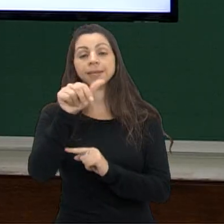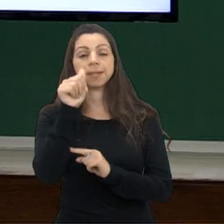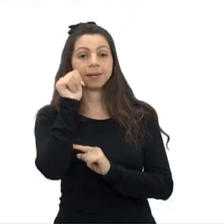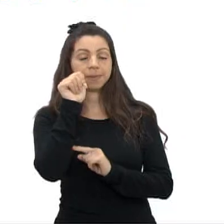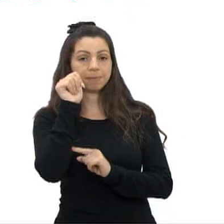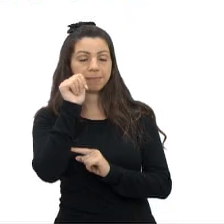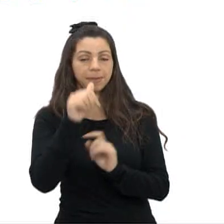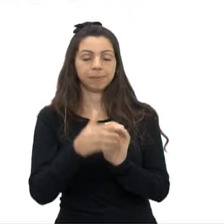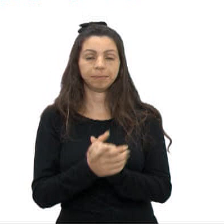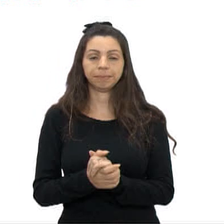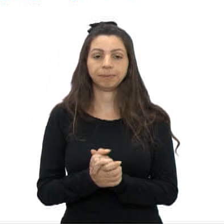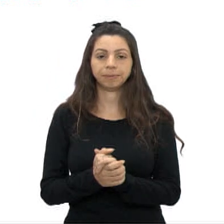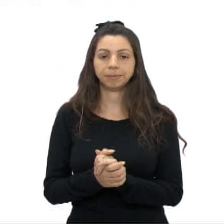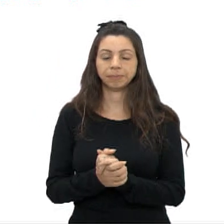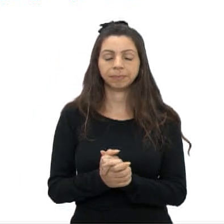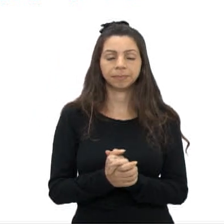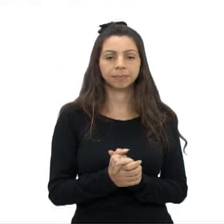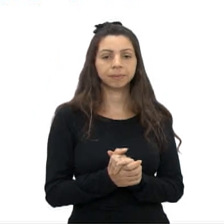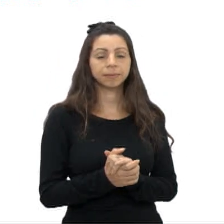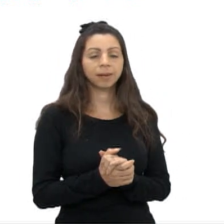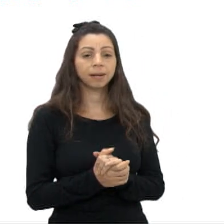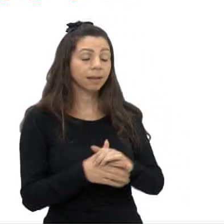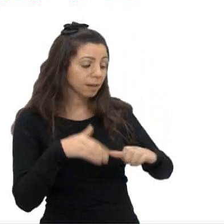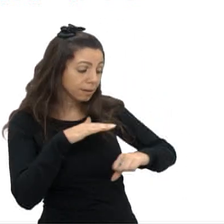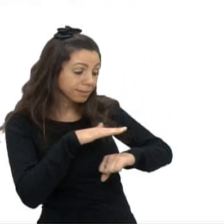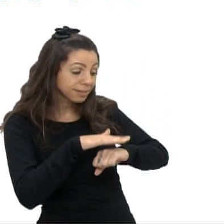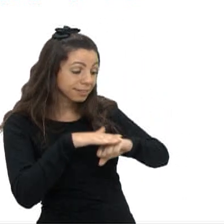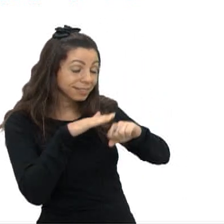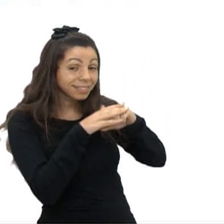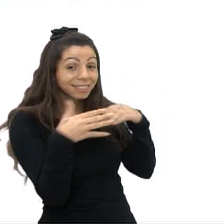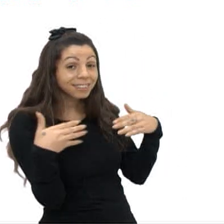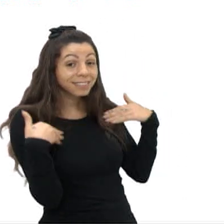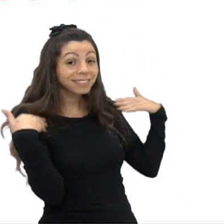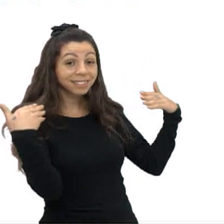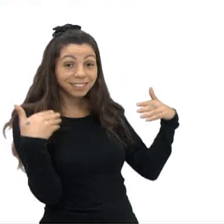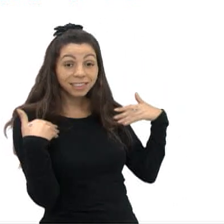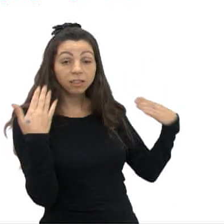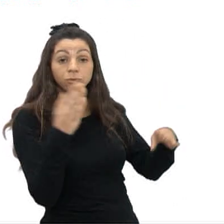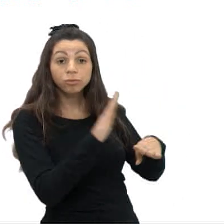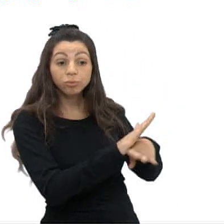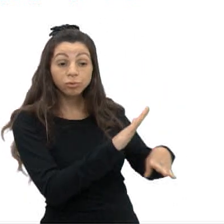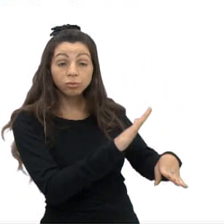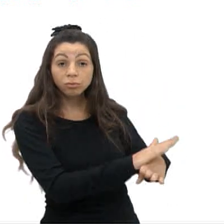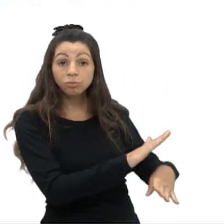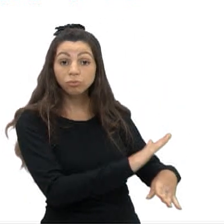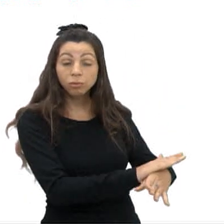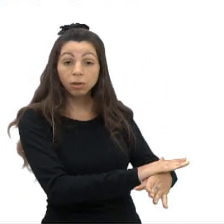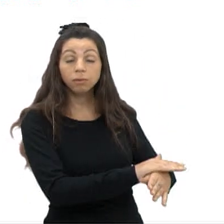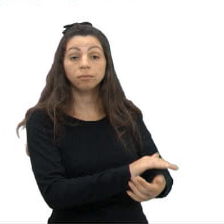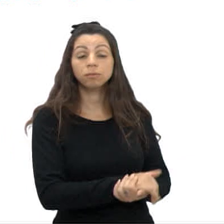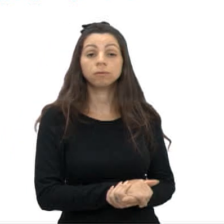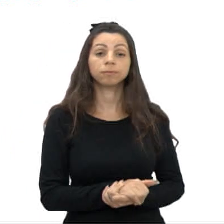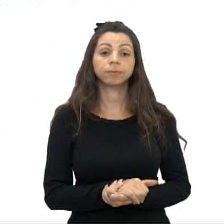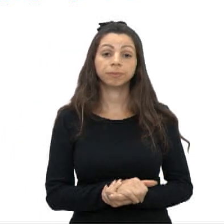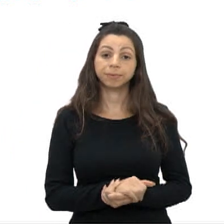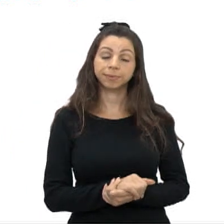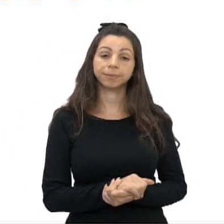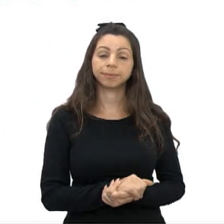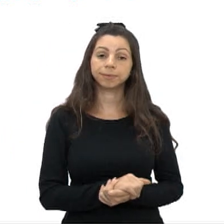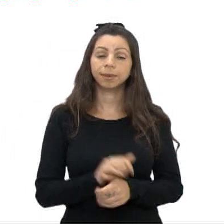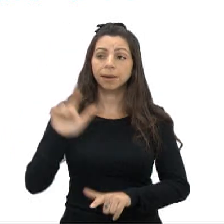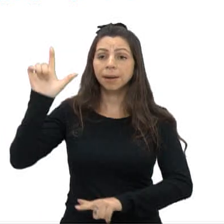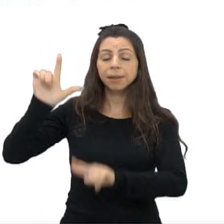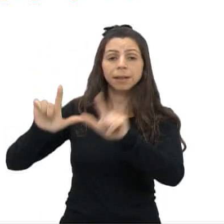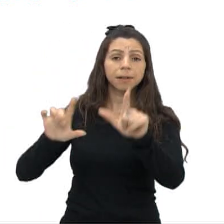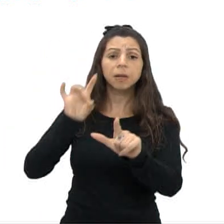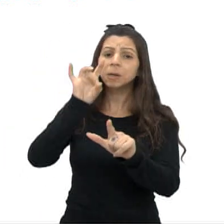A irmã de Tavinho tenta confortá-lo e animá-lo, minimizando a situação, quando diz que a televisão